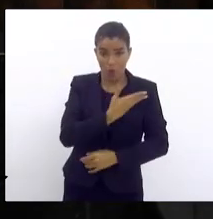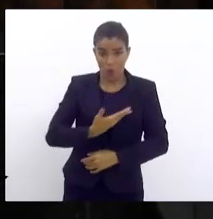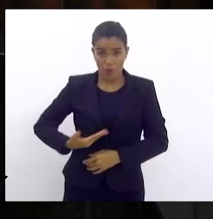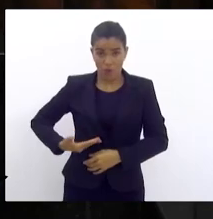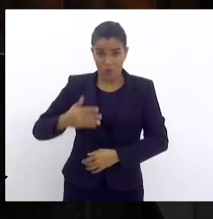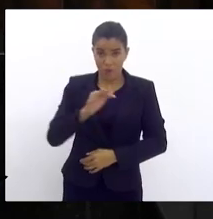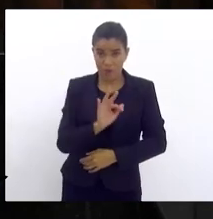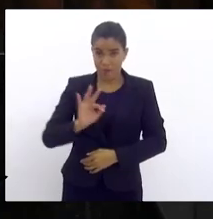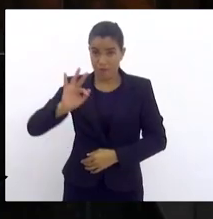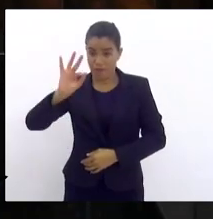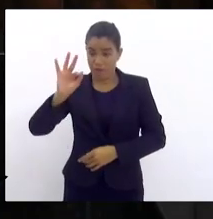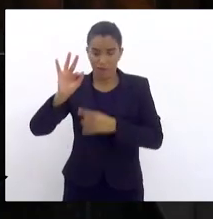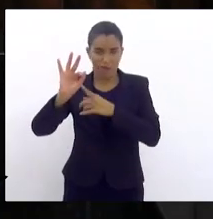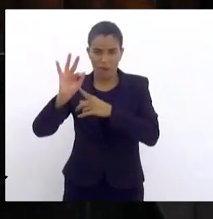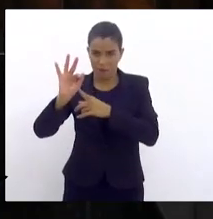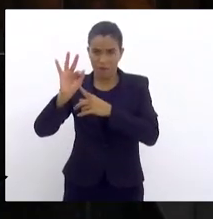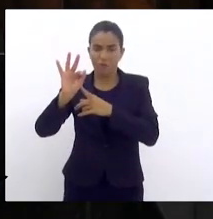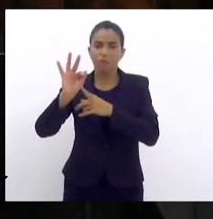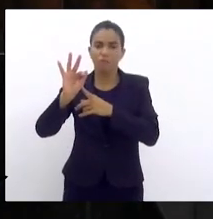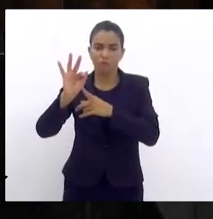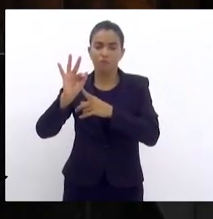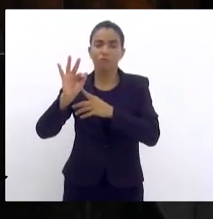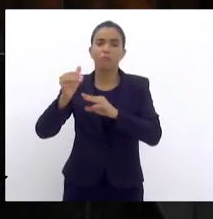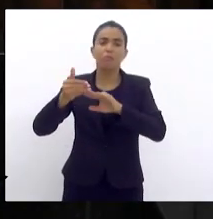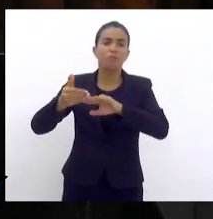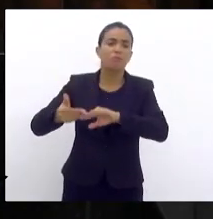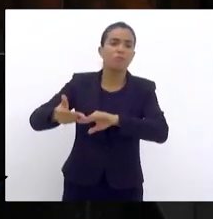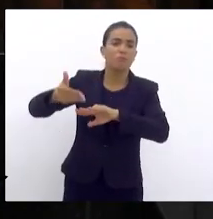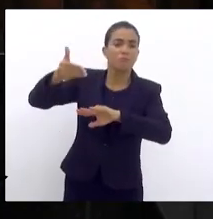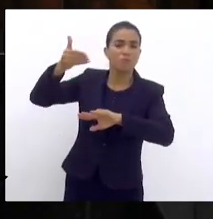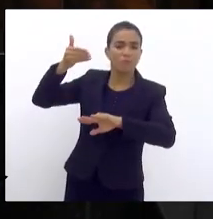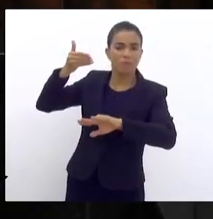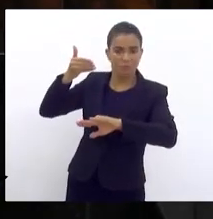federal desde a gestão pretérita